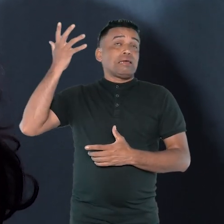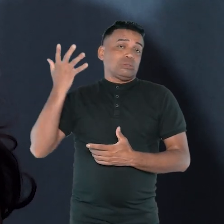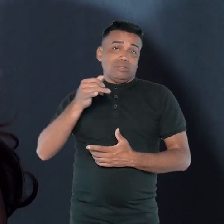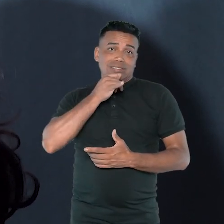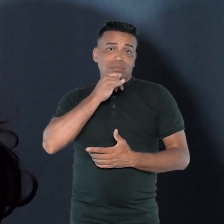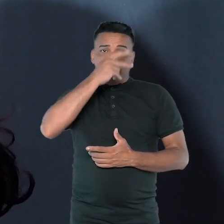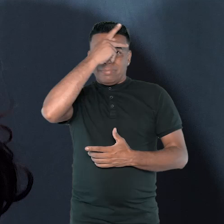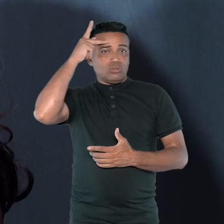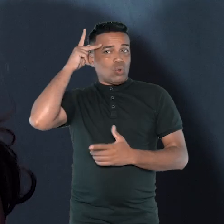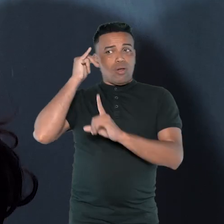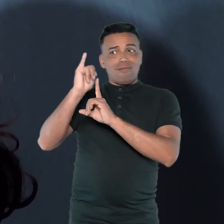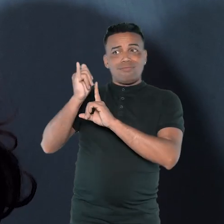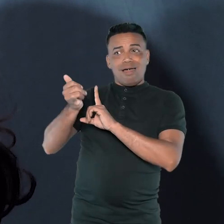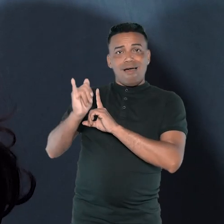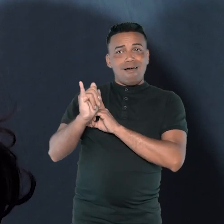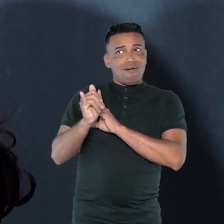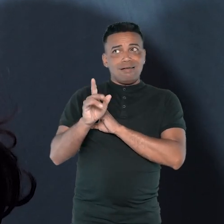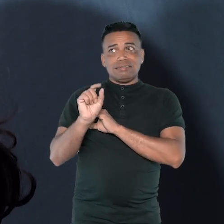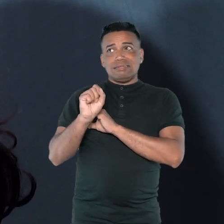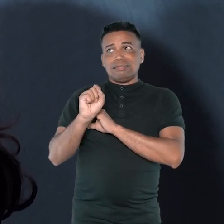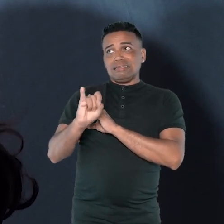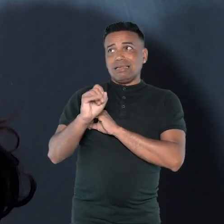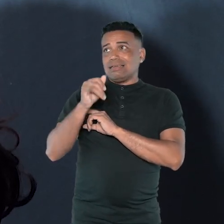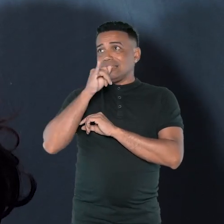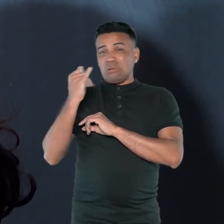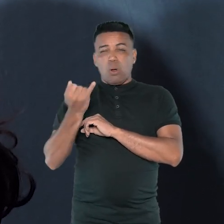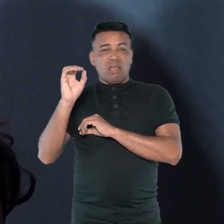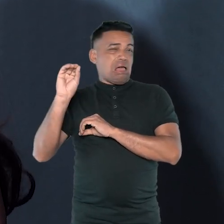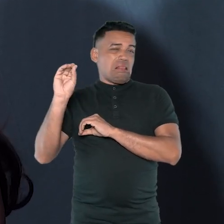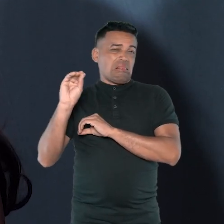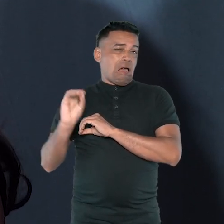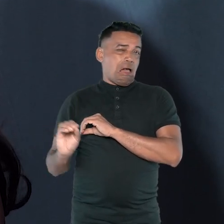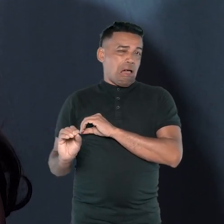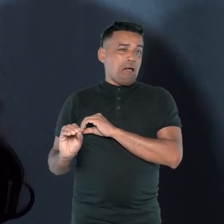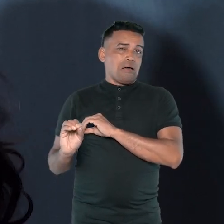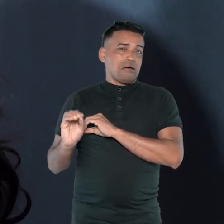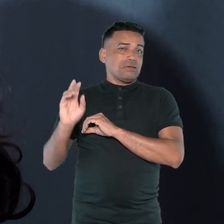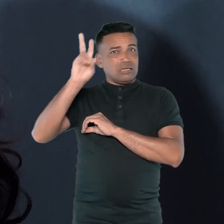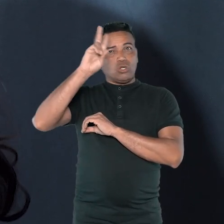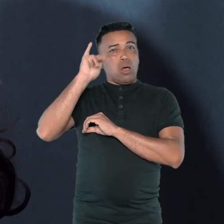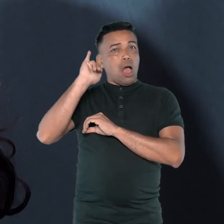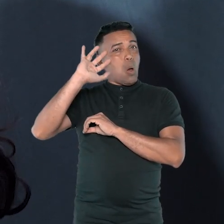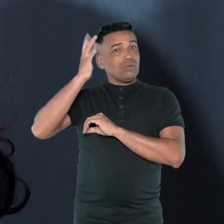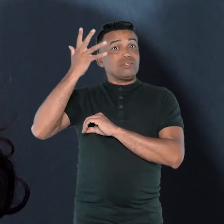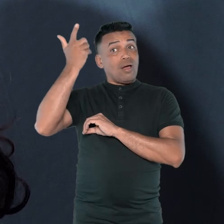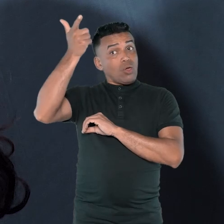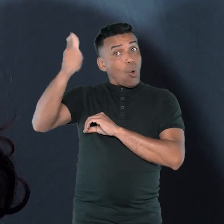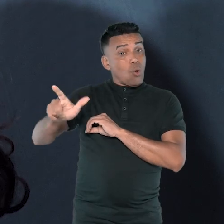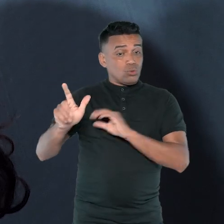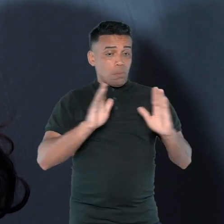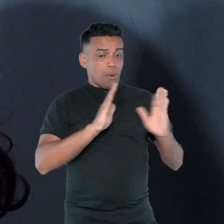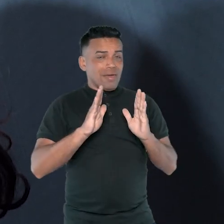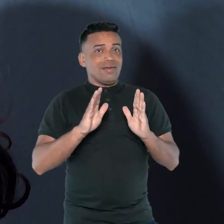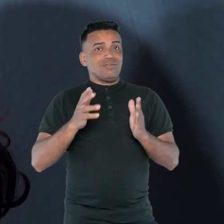o sujeito narra como se eles não fossem tão importantes assim, narrando eles em outros momentos,